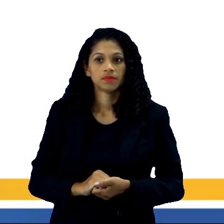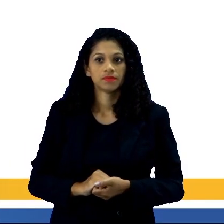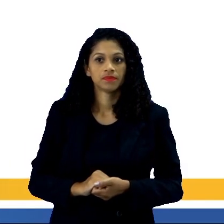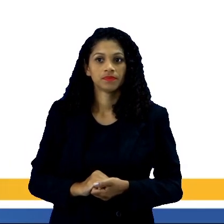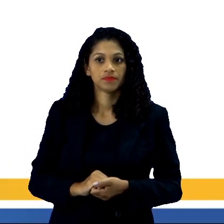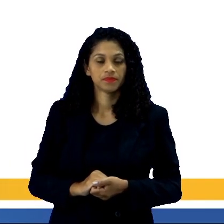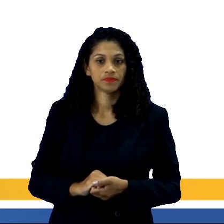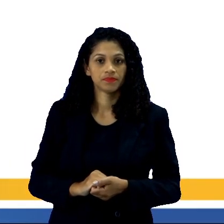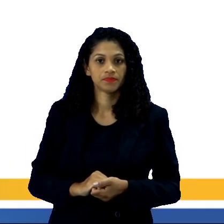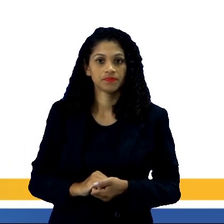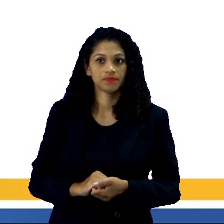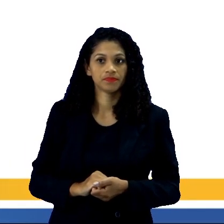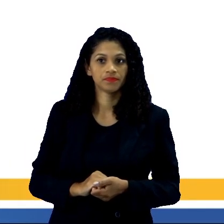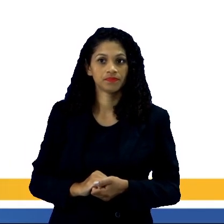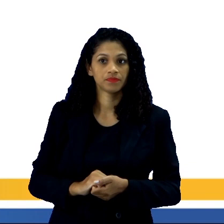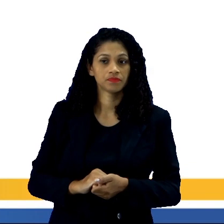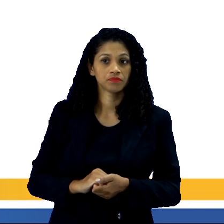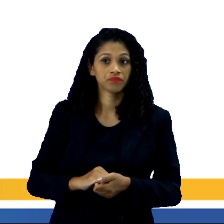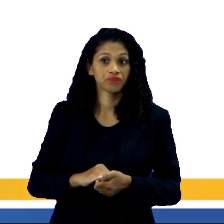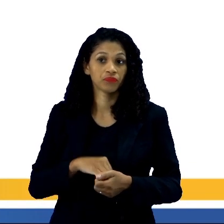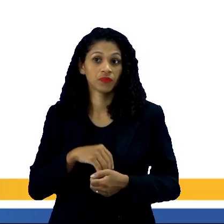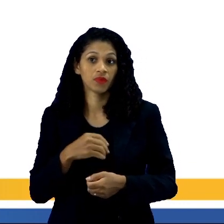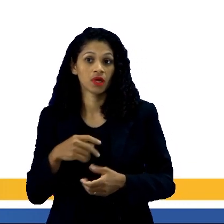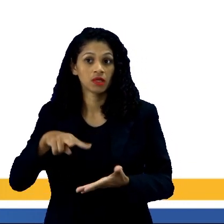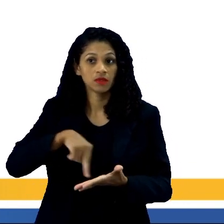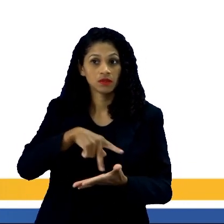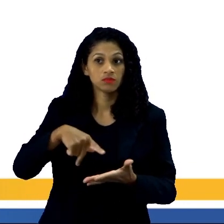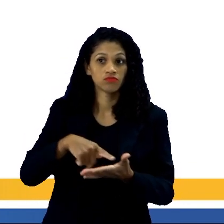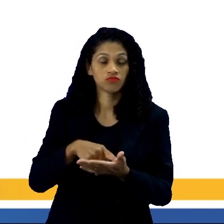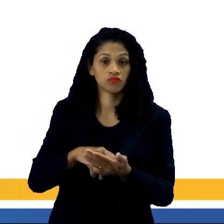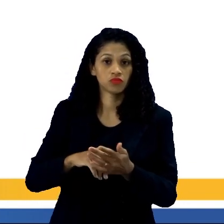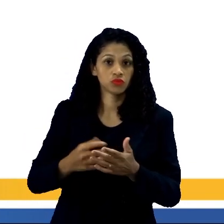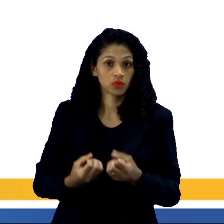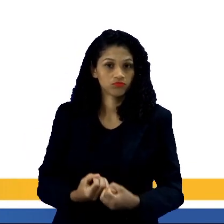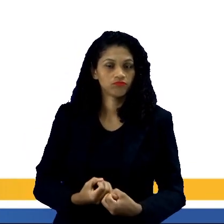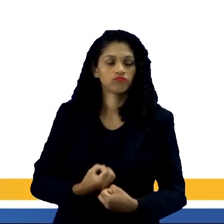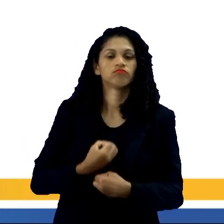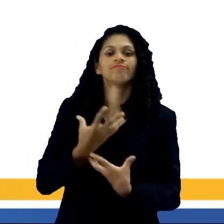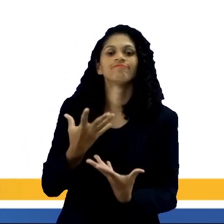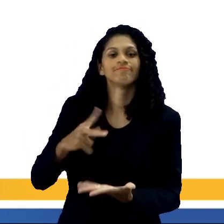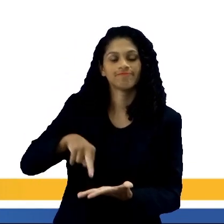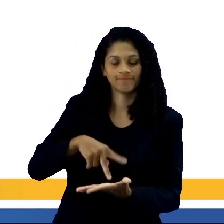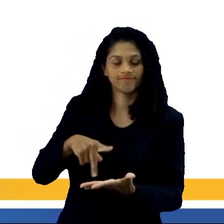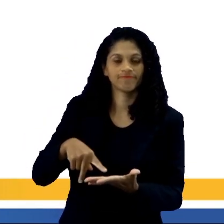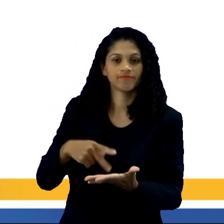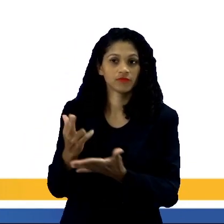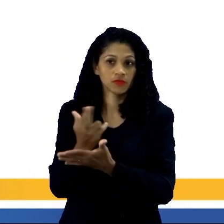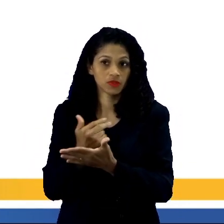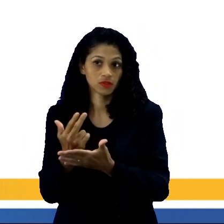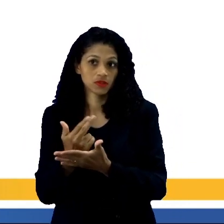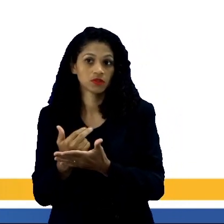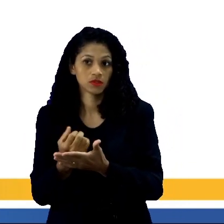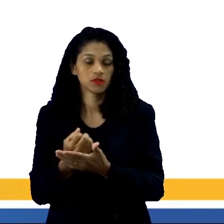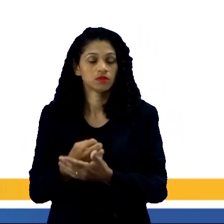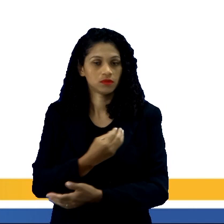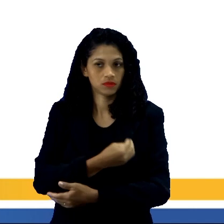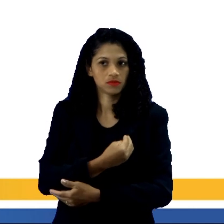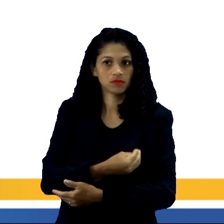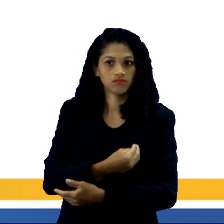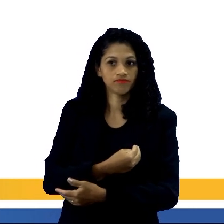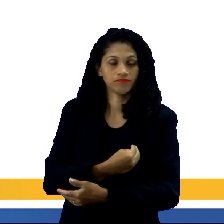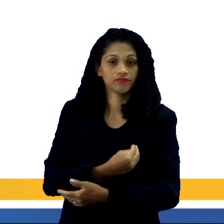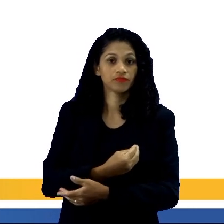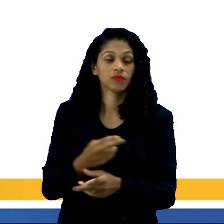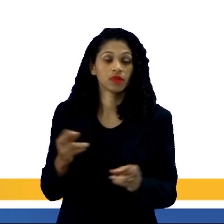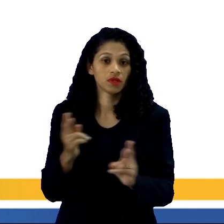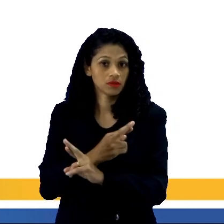avançar mais um pouco, ó. Sem dúvida, a dança é uma das manifestações artísticas mais diversas que existem. Através dela é possível se comunicar e expressar